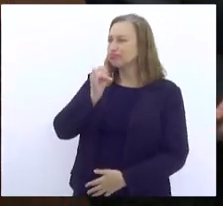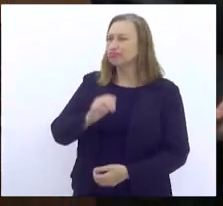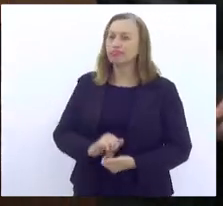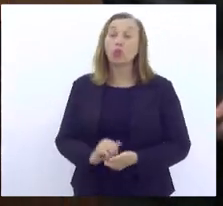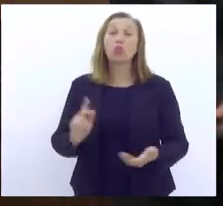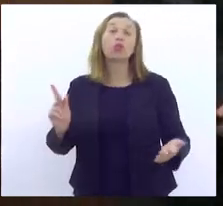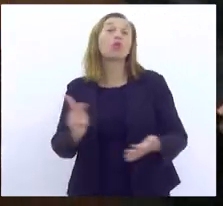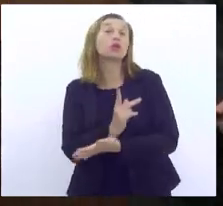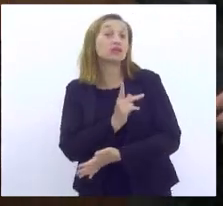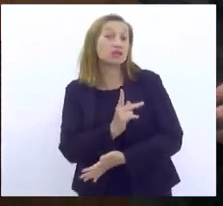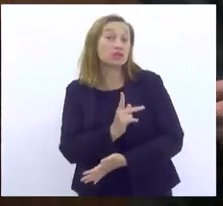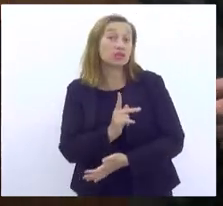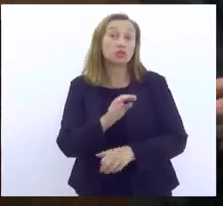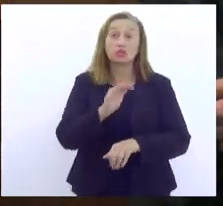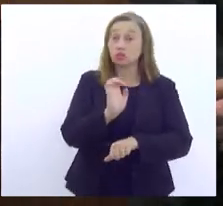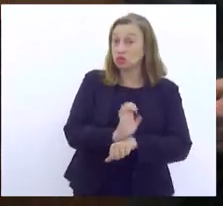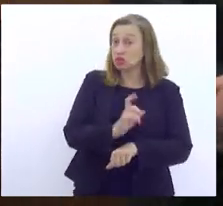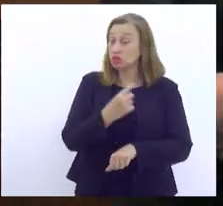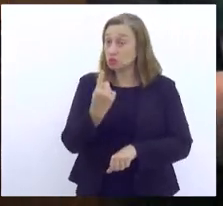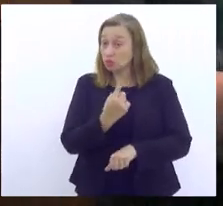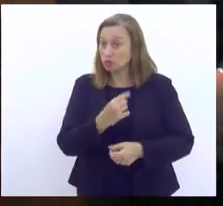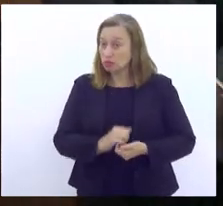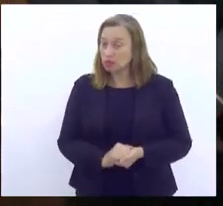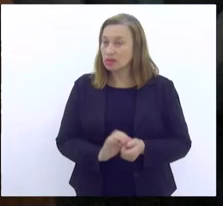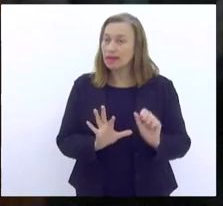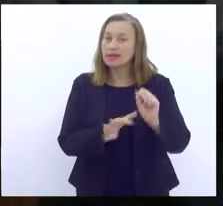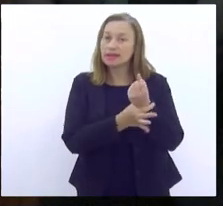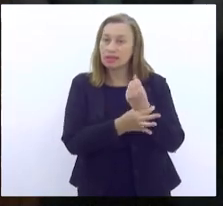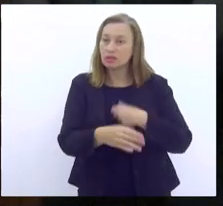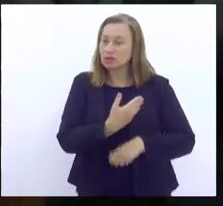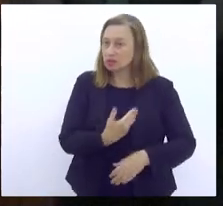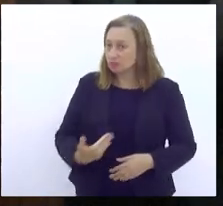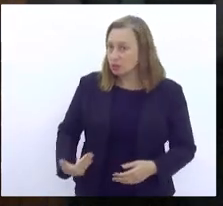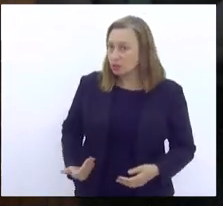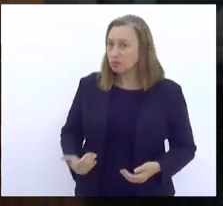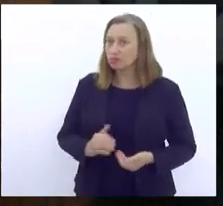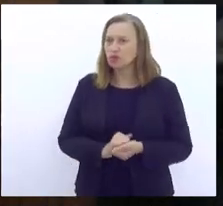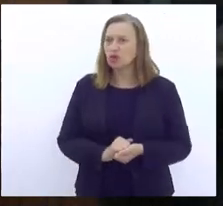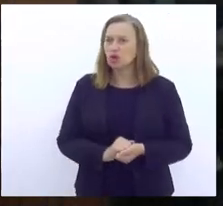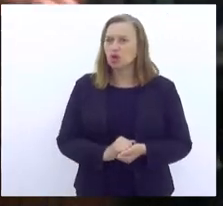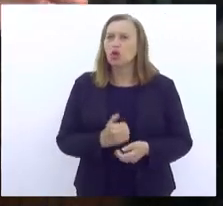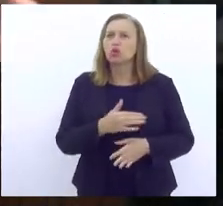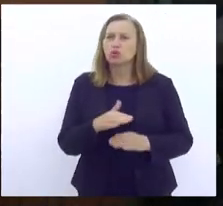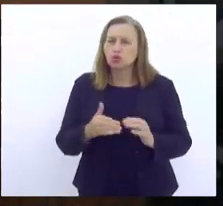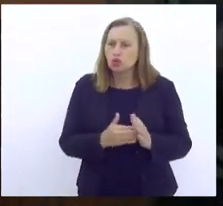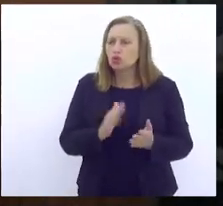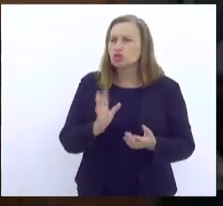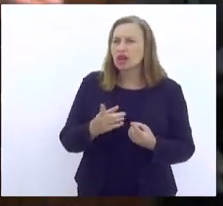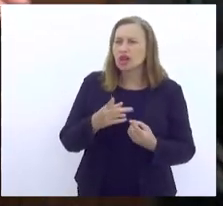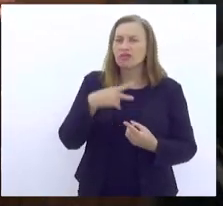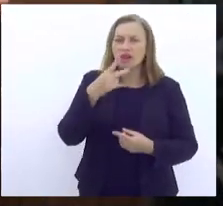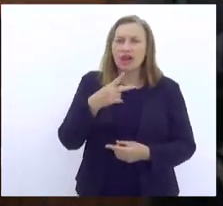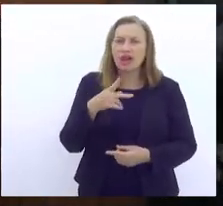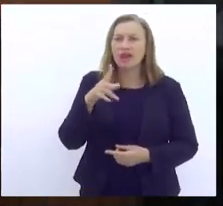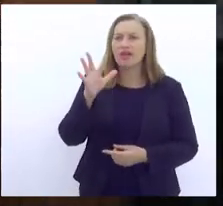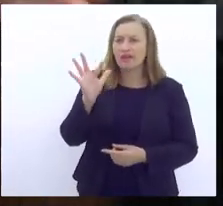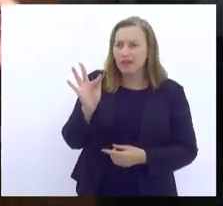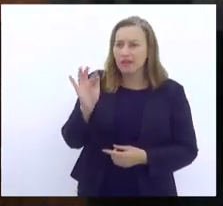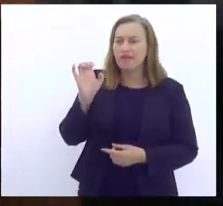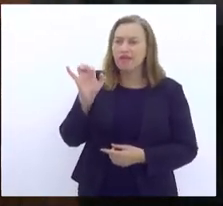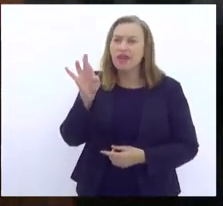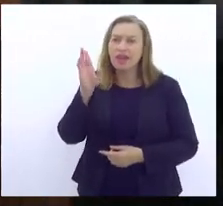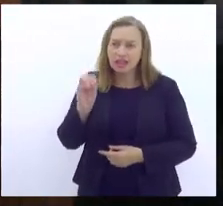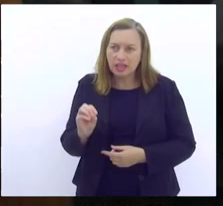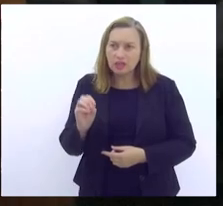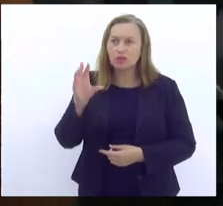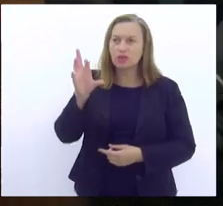que vem acontecendo em nosso estado, na segurança pública. Todo mundo aqui já ouviu falar no Fernando Hackmann, no Edu